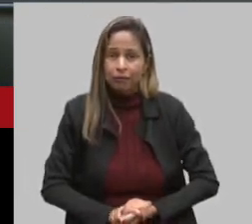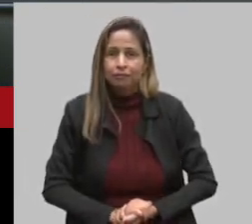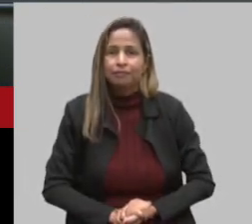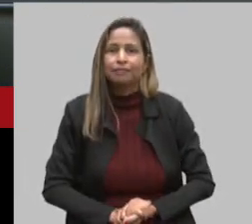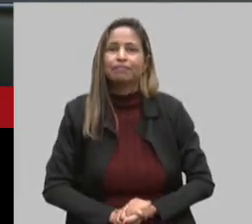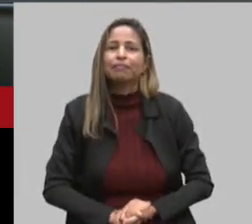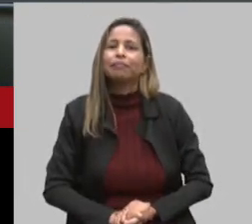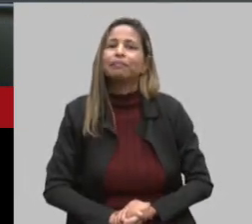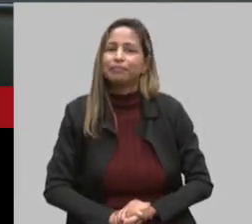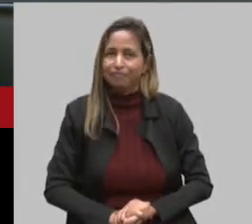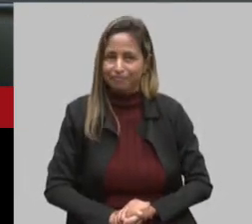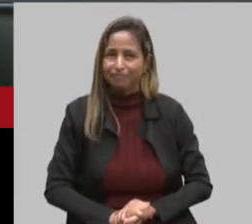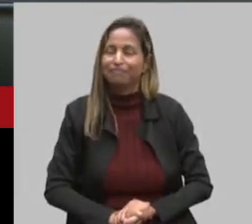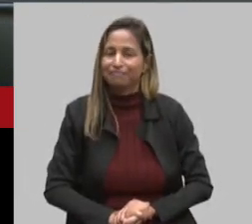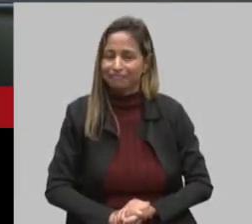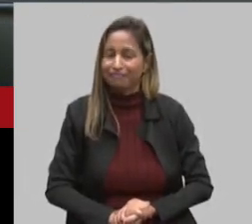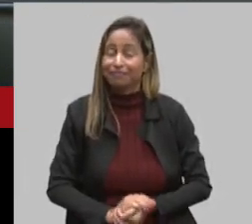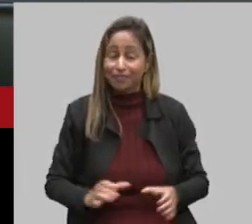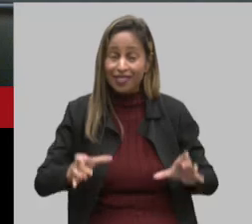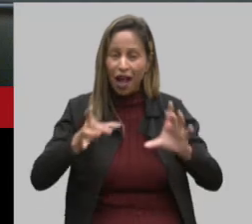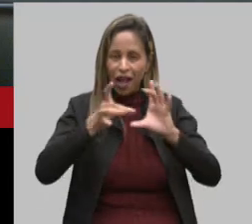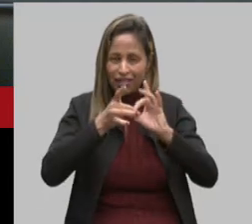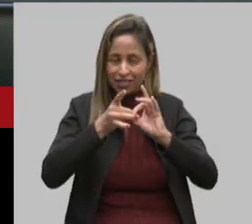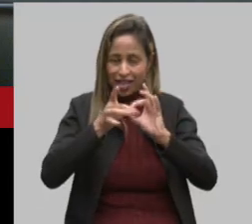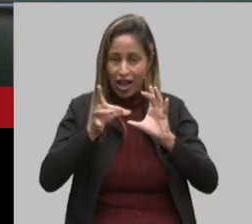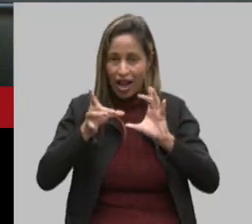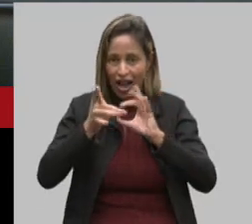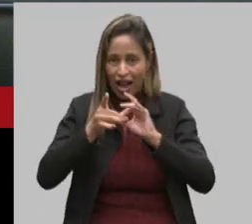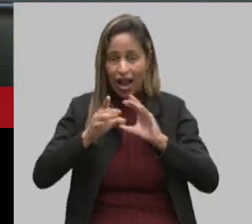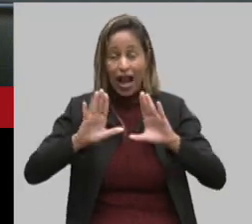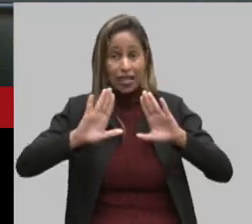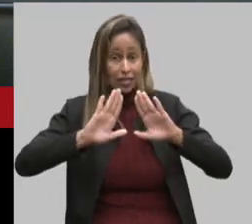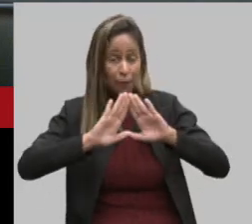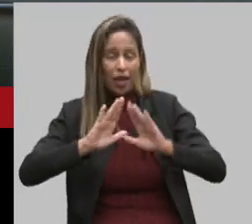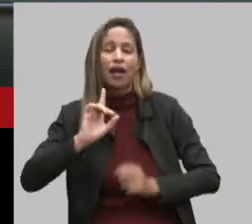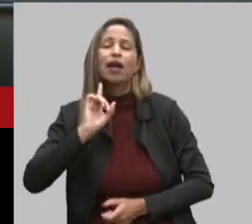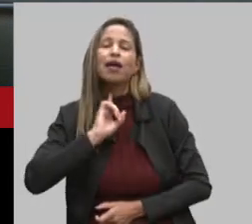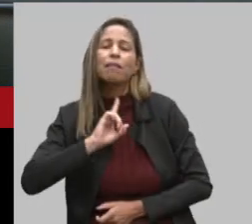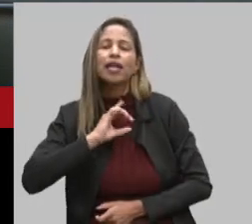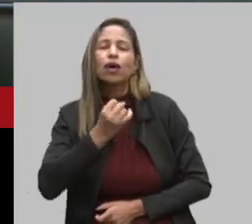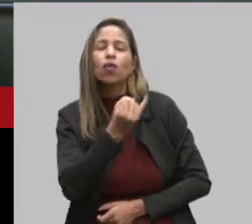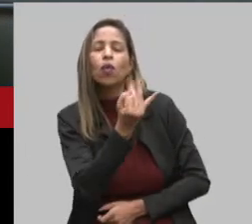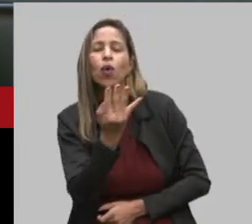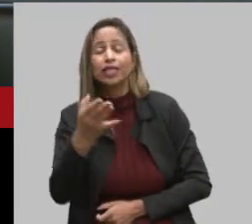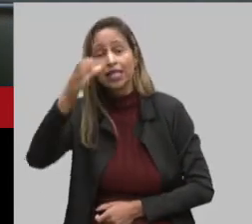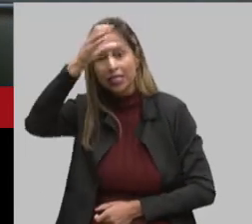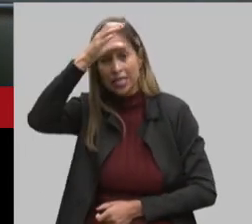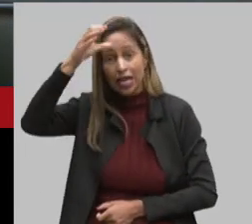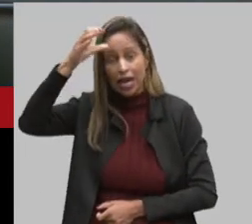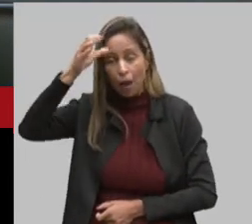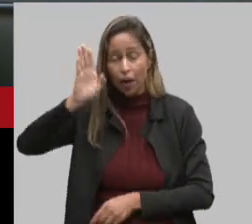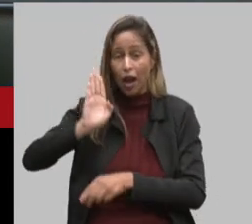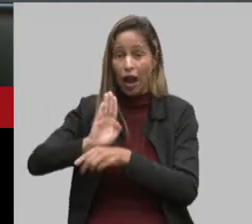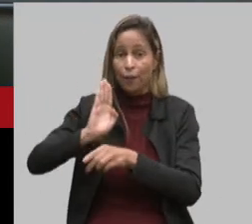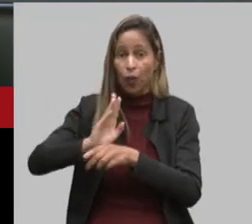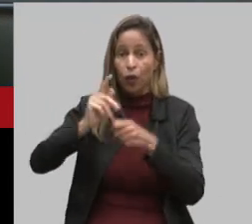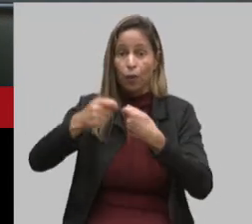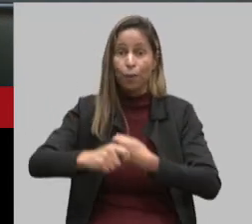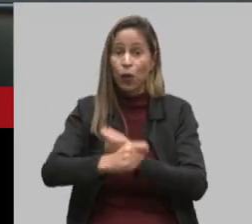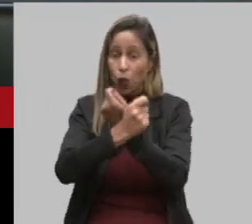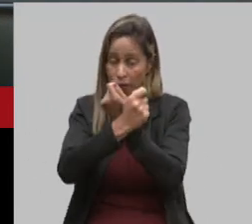eh essa rede né ela reúne a Assembleia de Minas inúmeras câmaras municipais com apoio da PUC Minas e